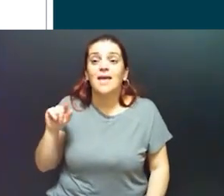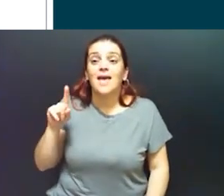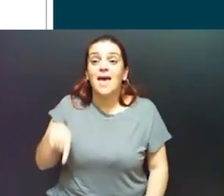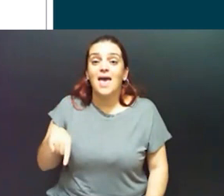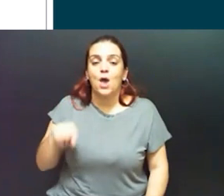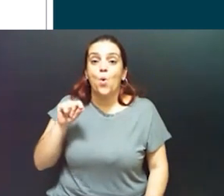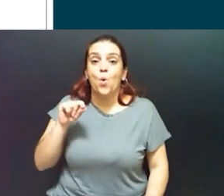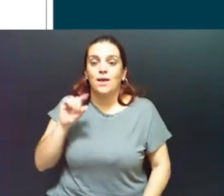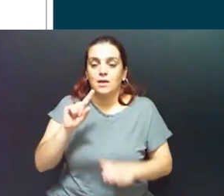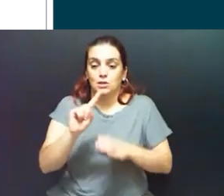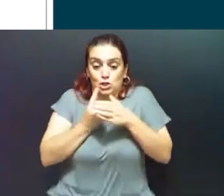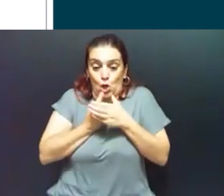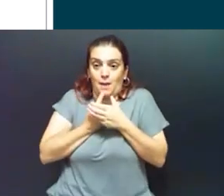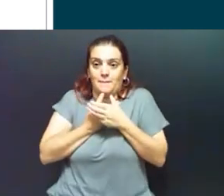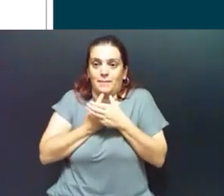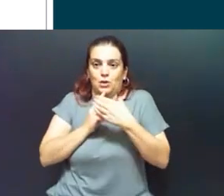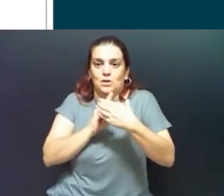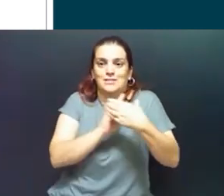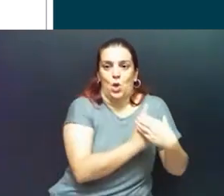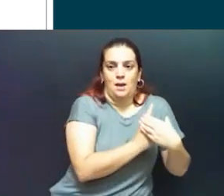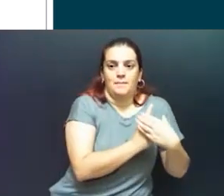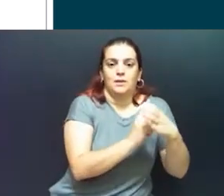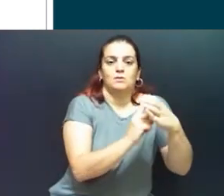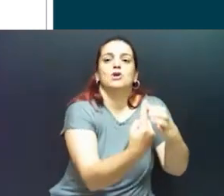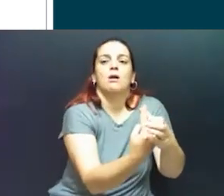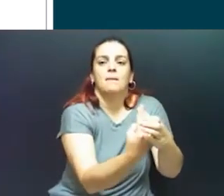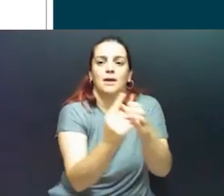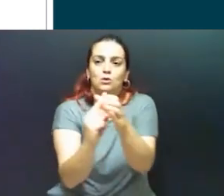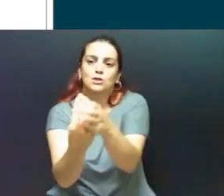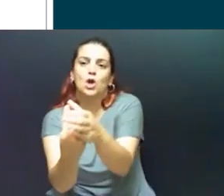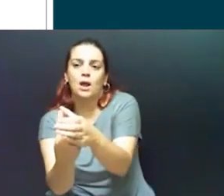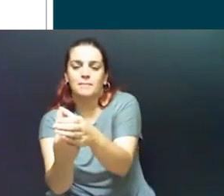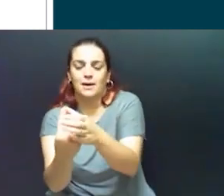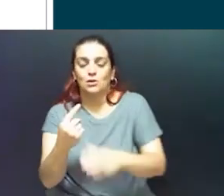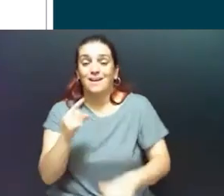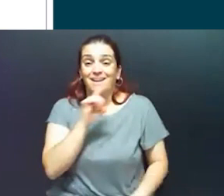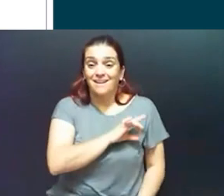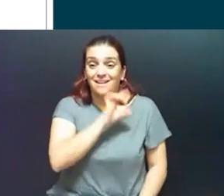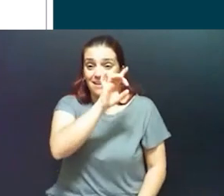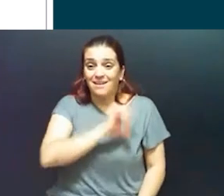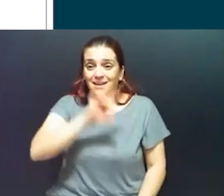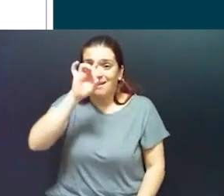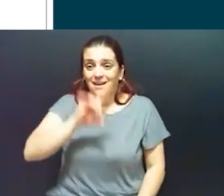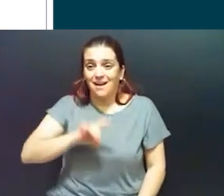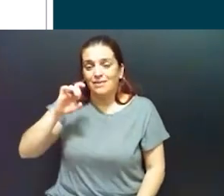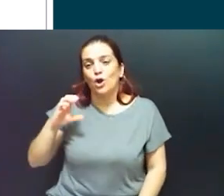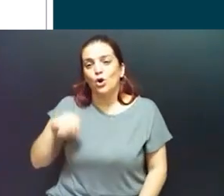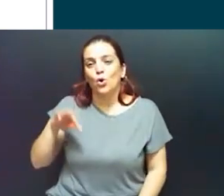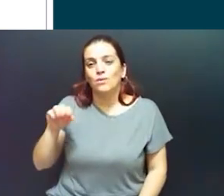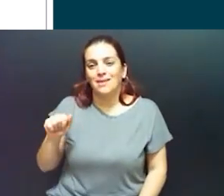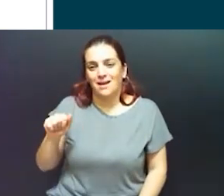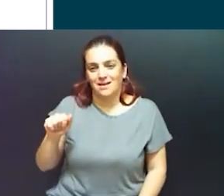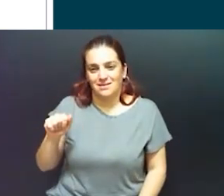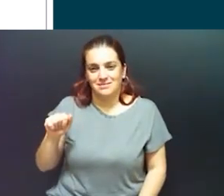entre as contas. Então, para cada conta de serviço, a gente vai ter um